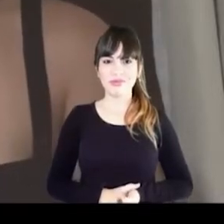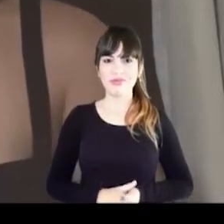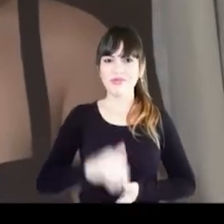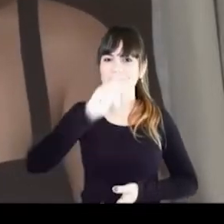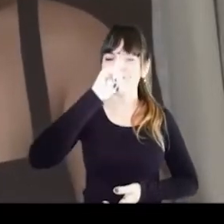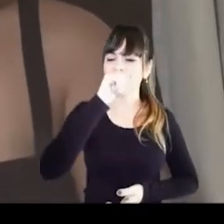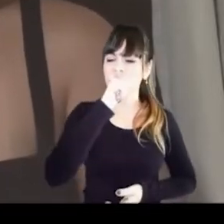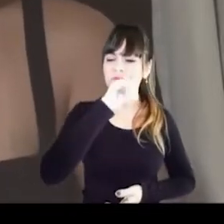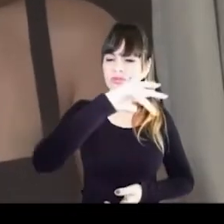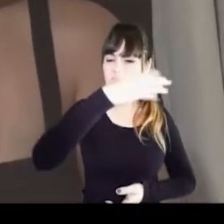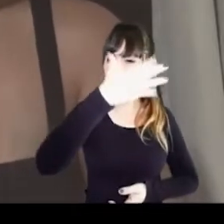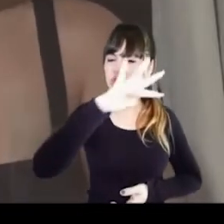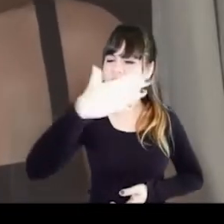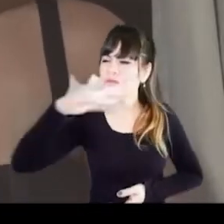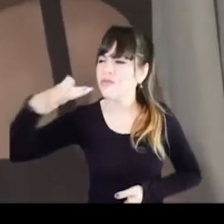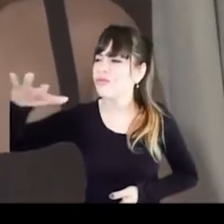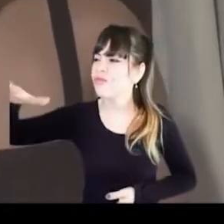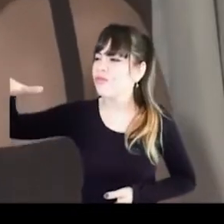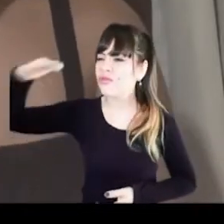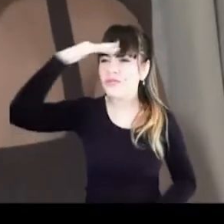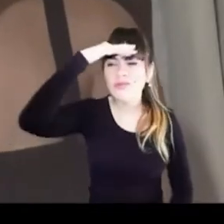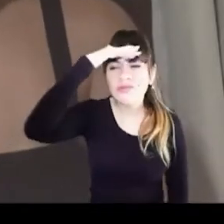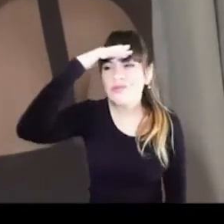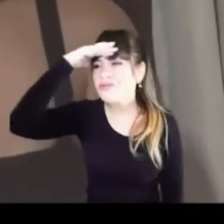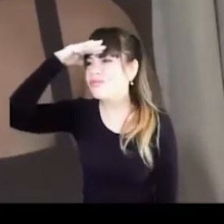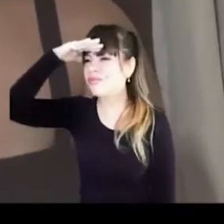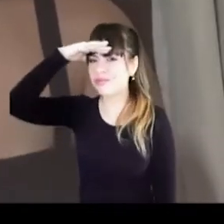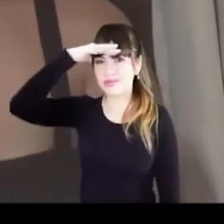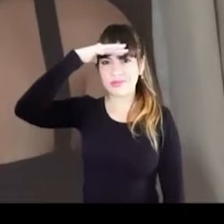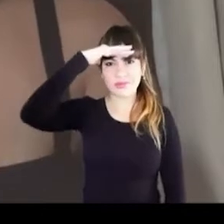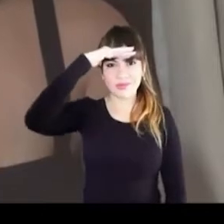Elas estão em locais diferentes. O